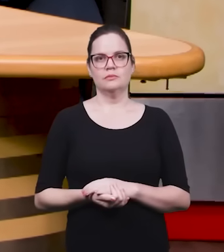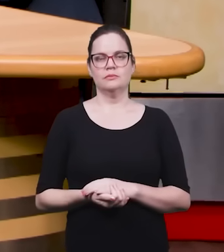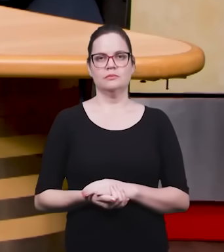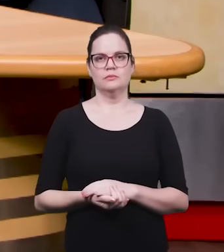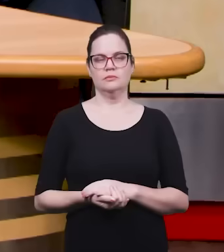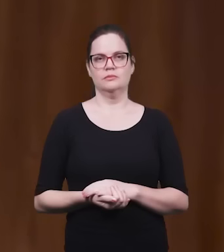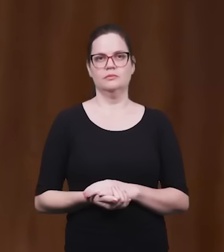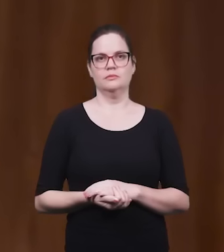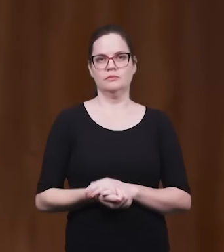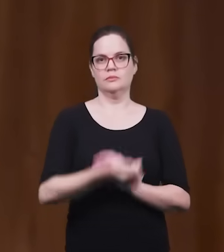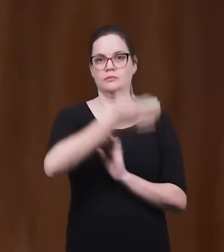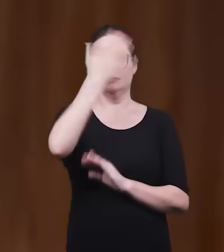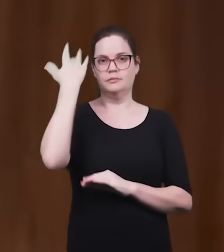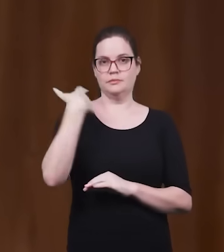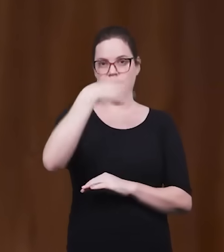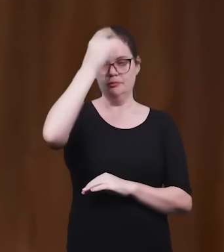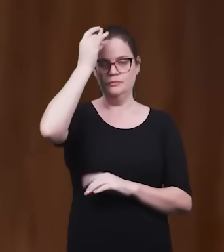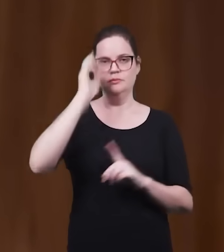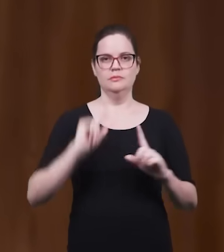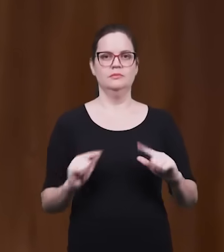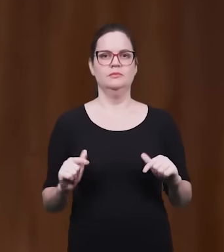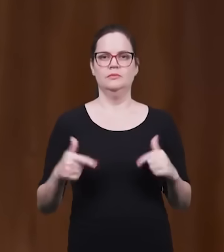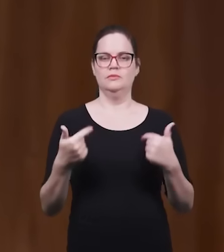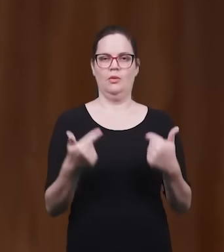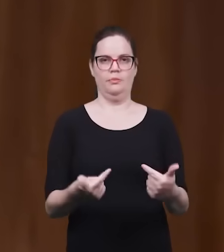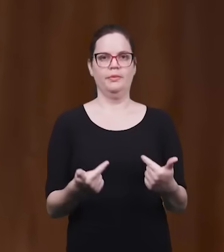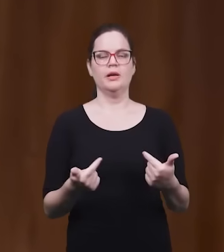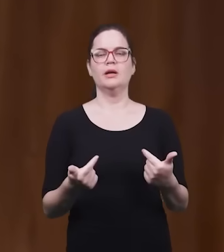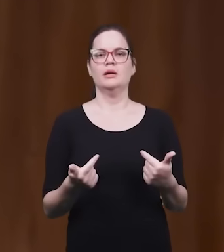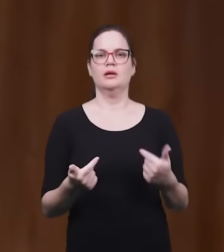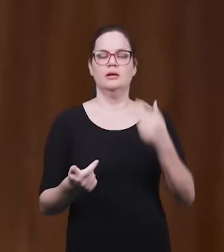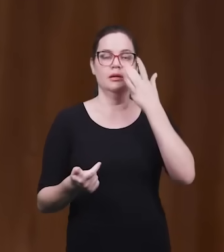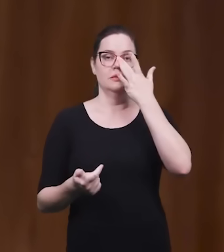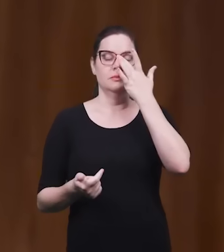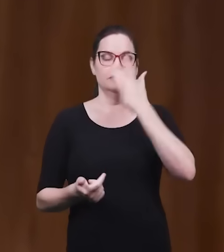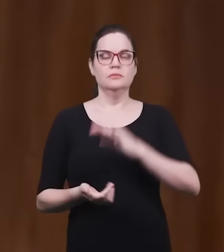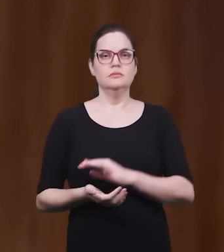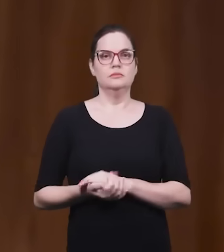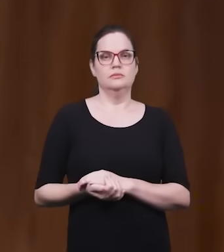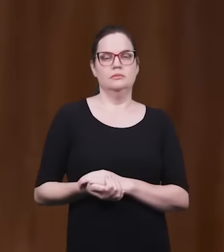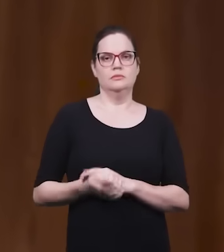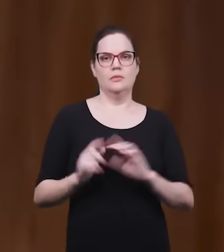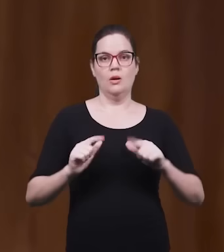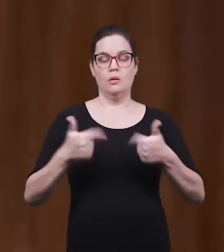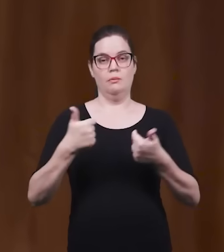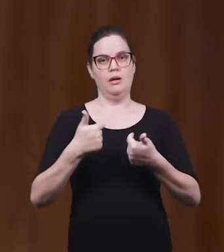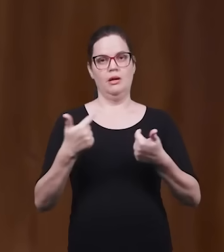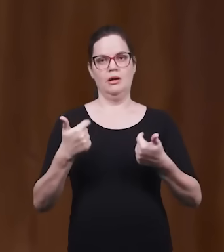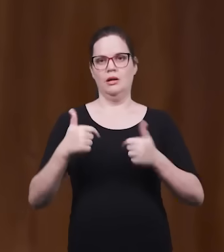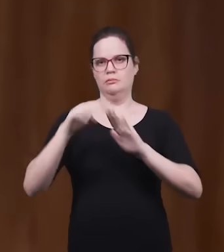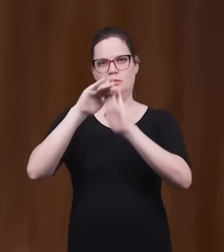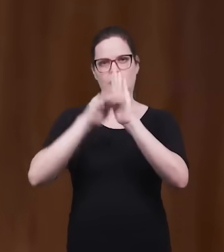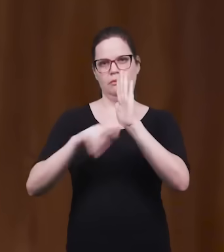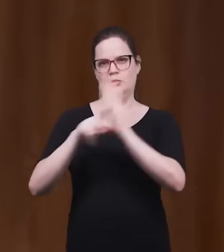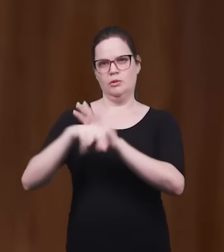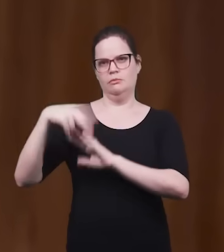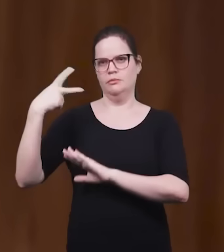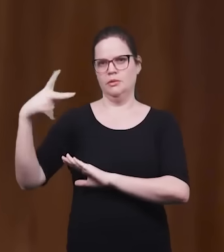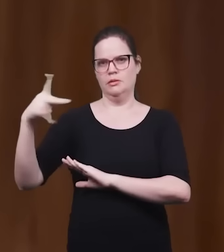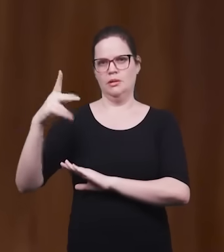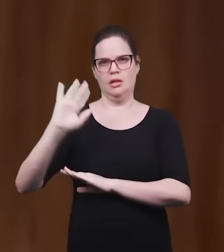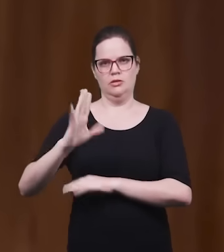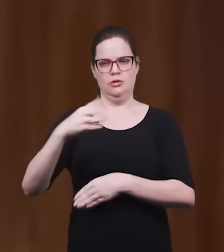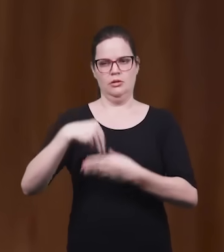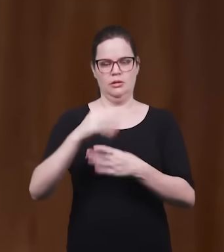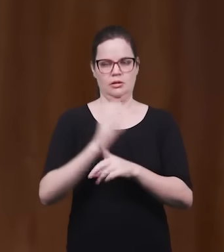o Espírito Santo opera dentro da linha que ele colocou do culto, né?